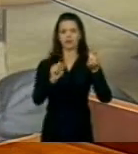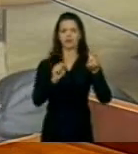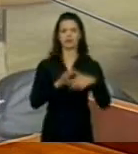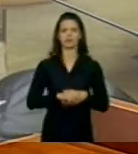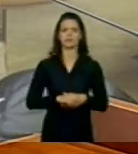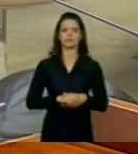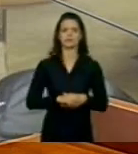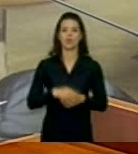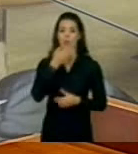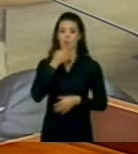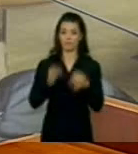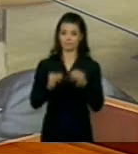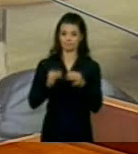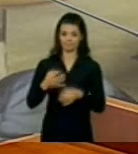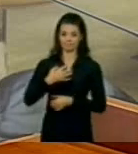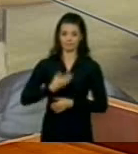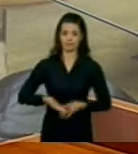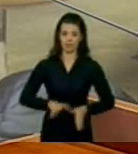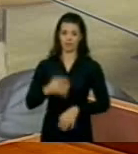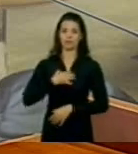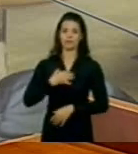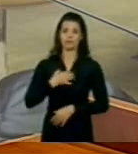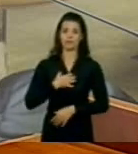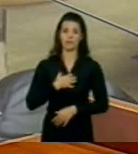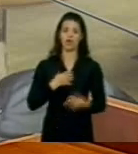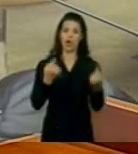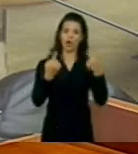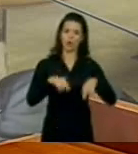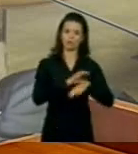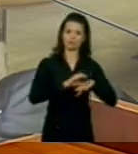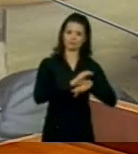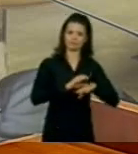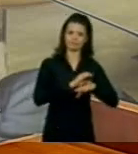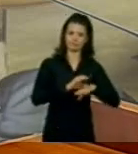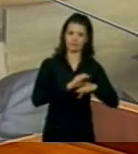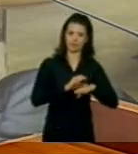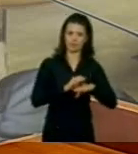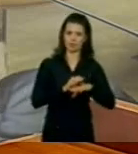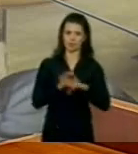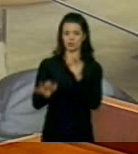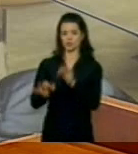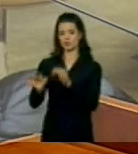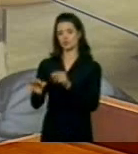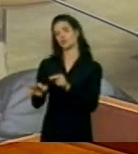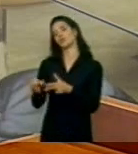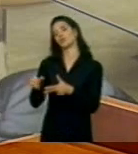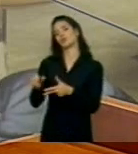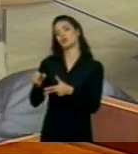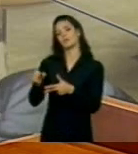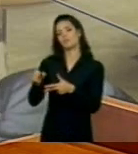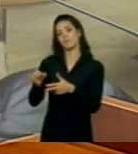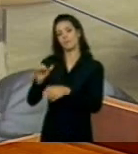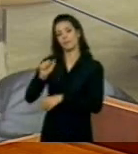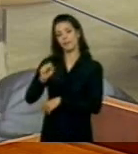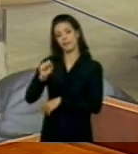aquele jurista baiano: as violências contra a Constituição levadas a termo pelo Judiciário são menos espalhafatosas, porque, sendo ele um